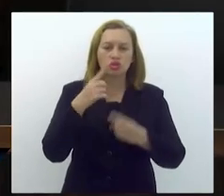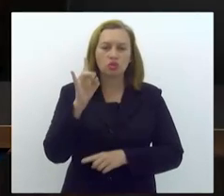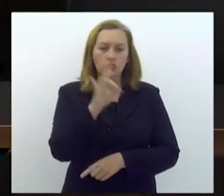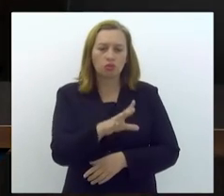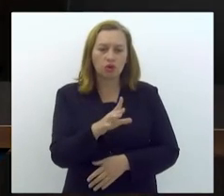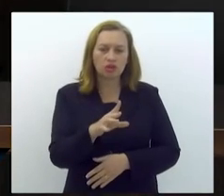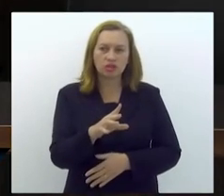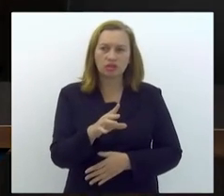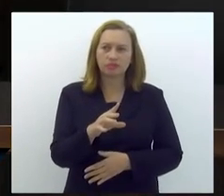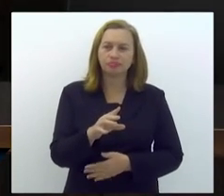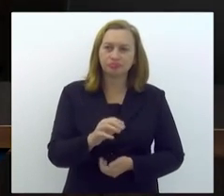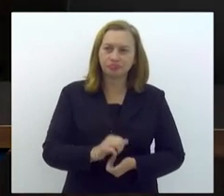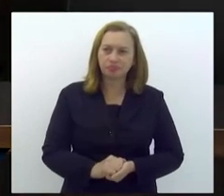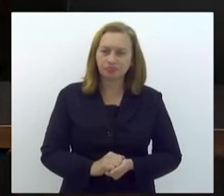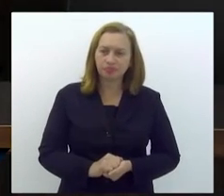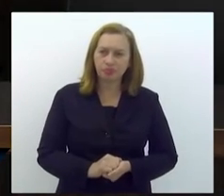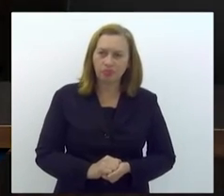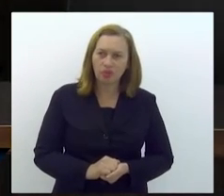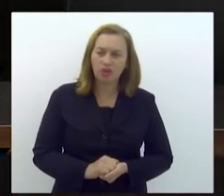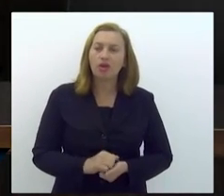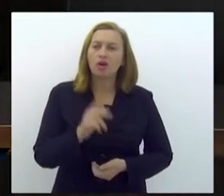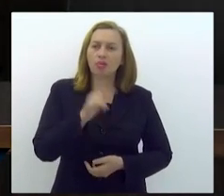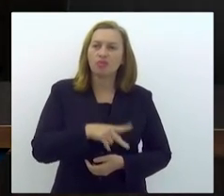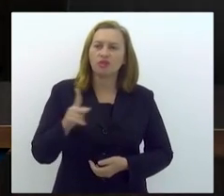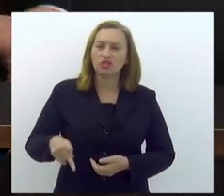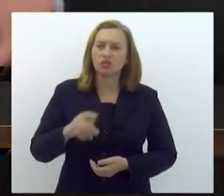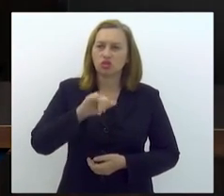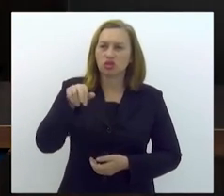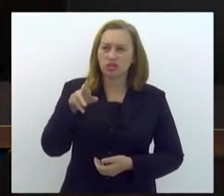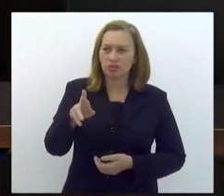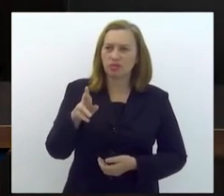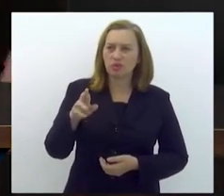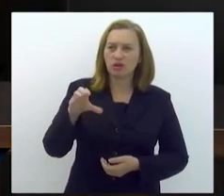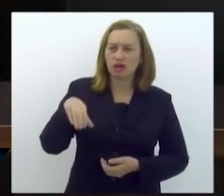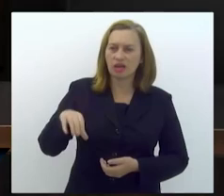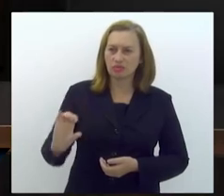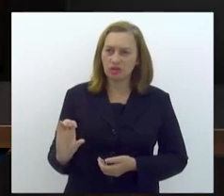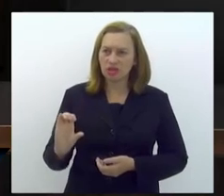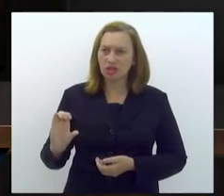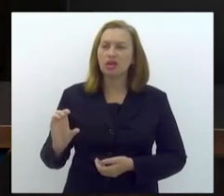única Professor José Marcos Machado